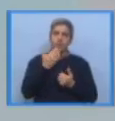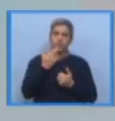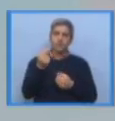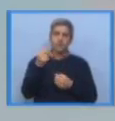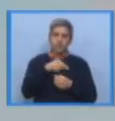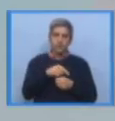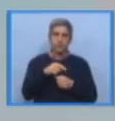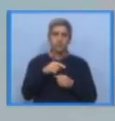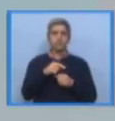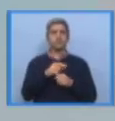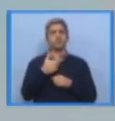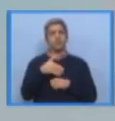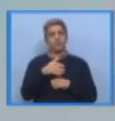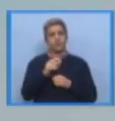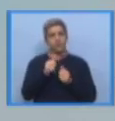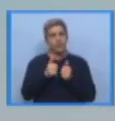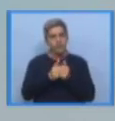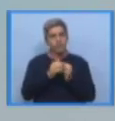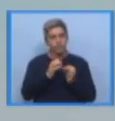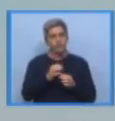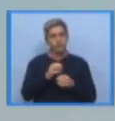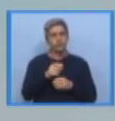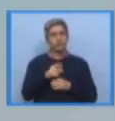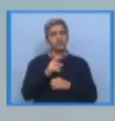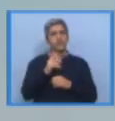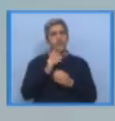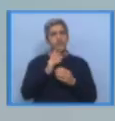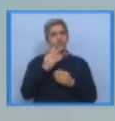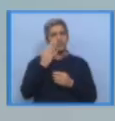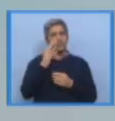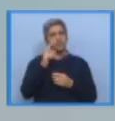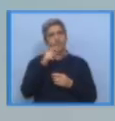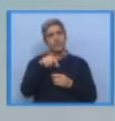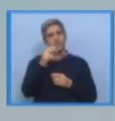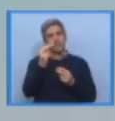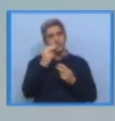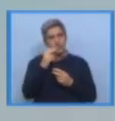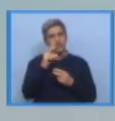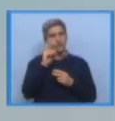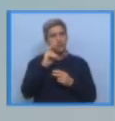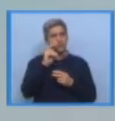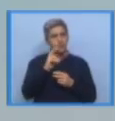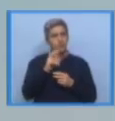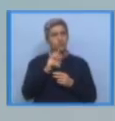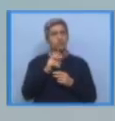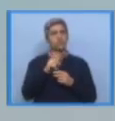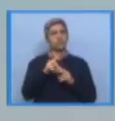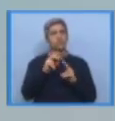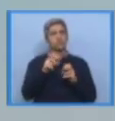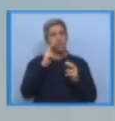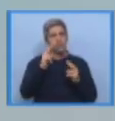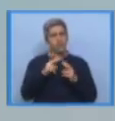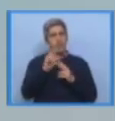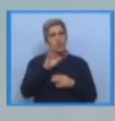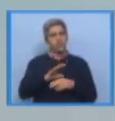aqui entre nós e vamos acompanhar, certamente, e dar conta disso a quem nos vê e escuta, acerca deste